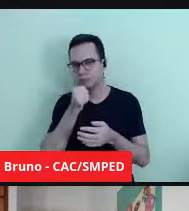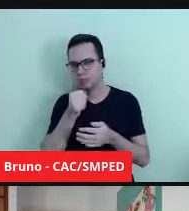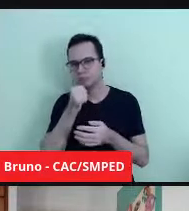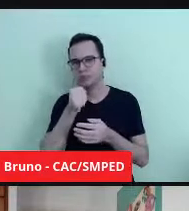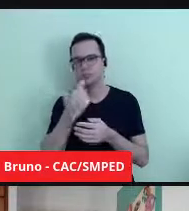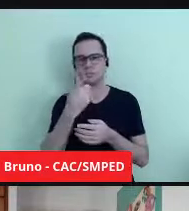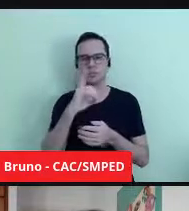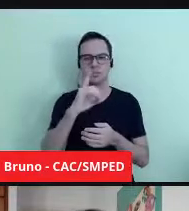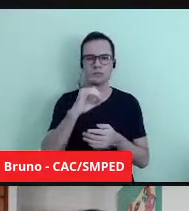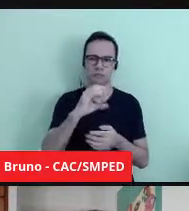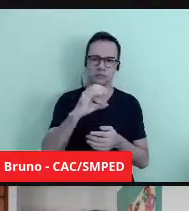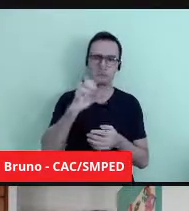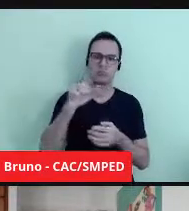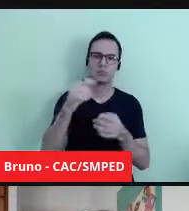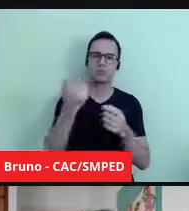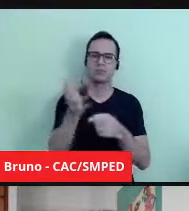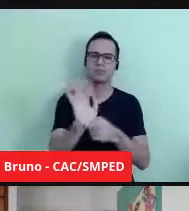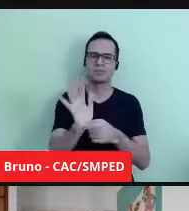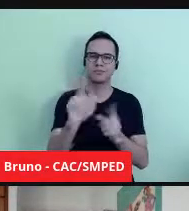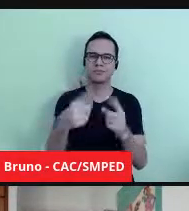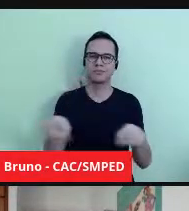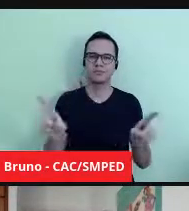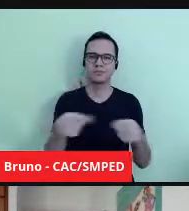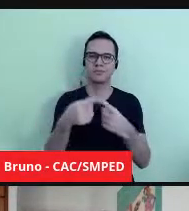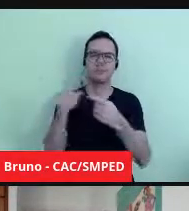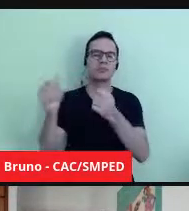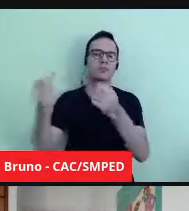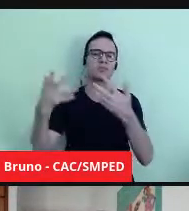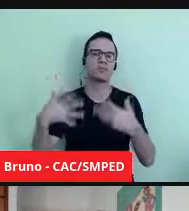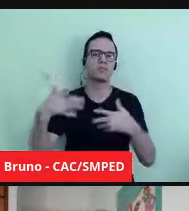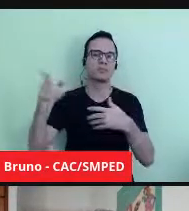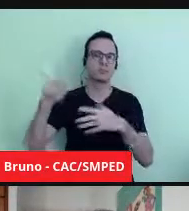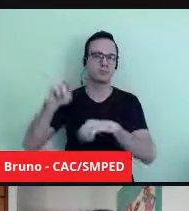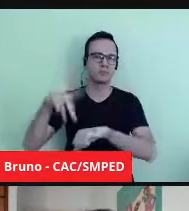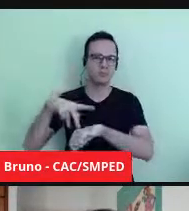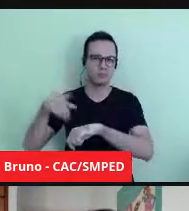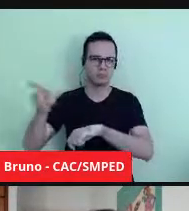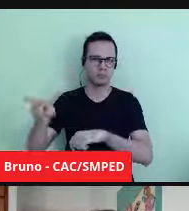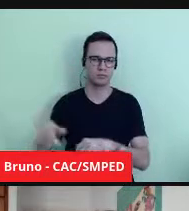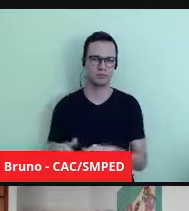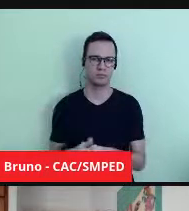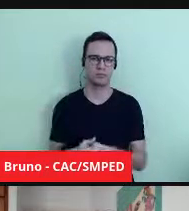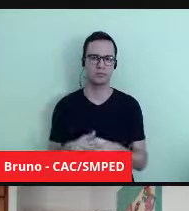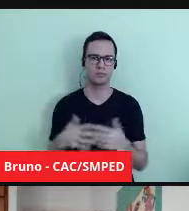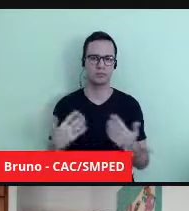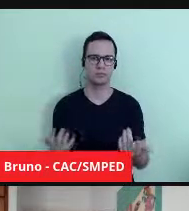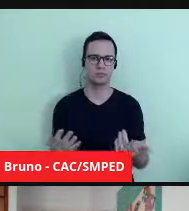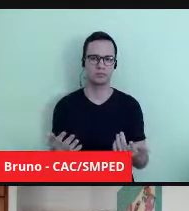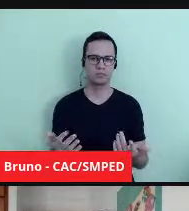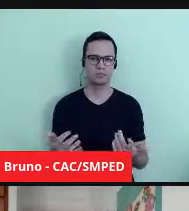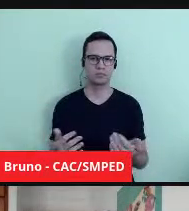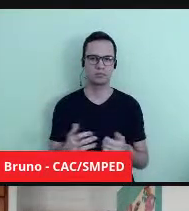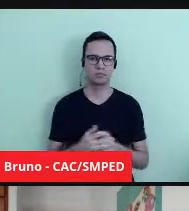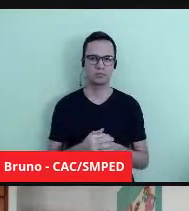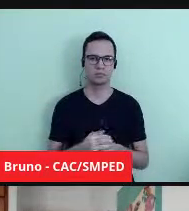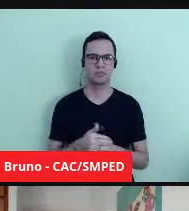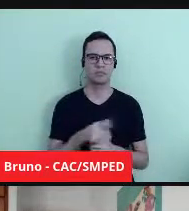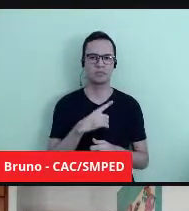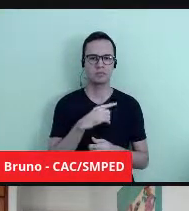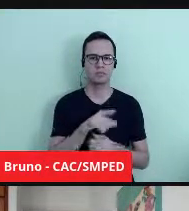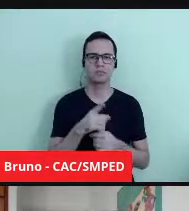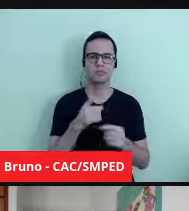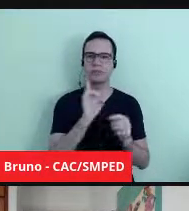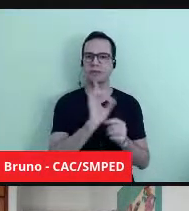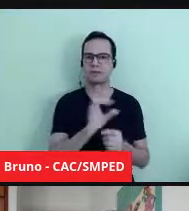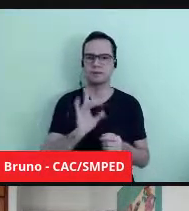documentário, clipes de música, falando um pouco da cultura desses países, né? E aí a gente tem um diretório, para cada